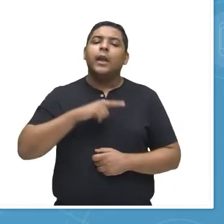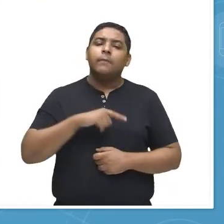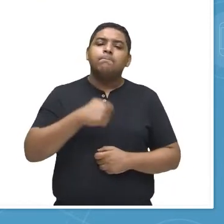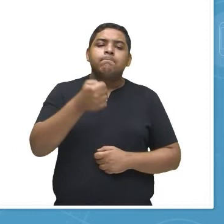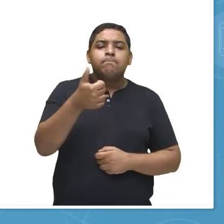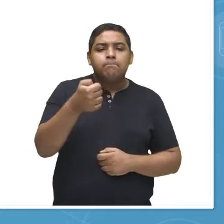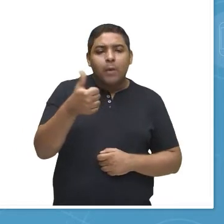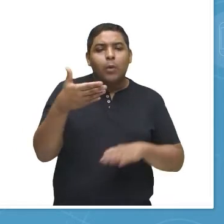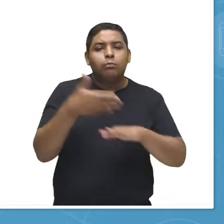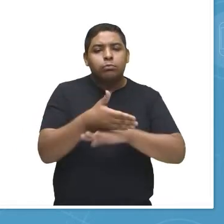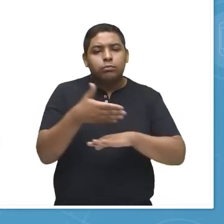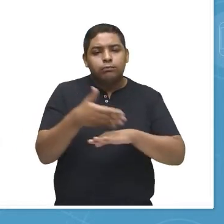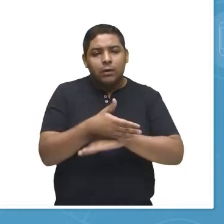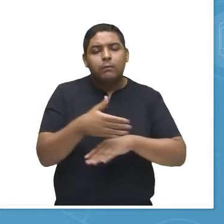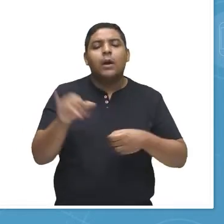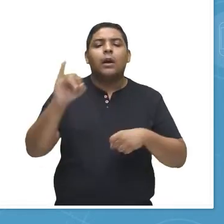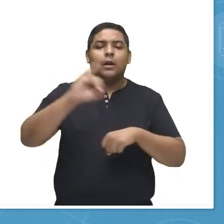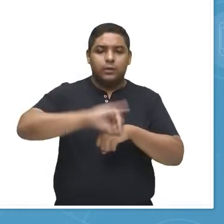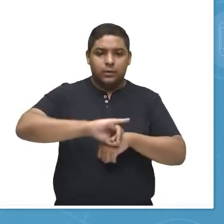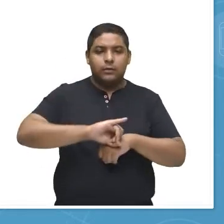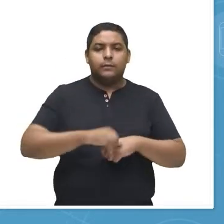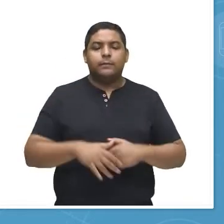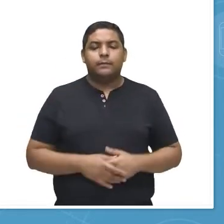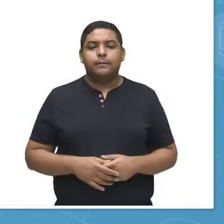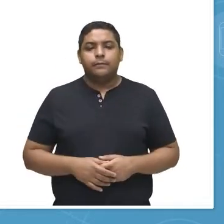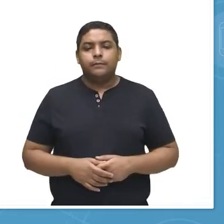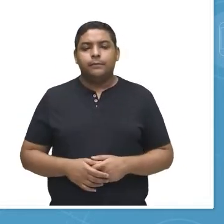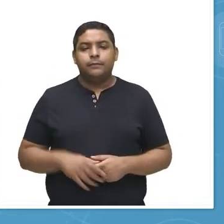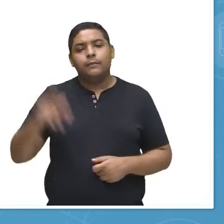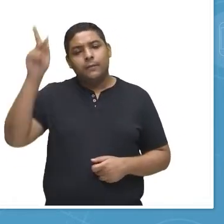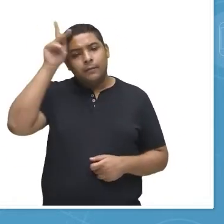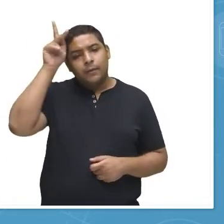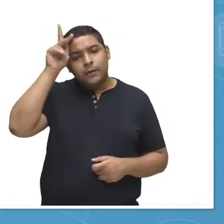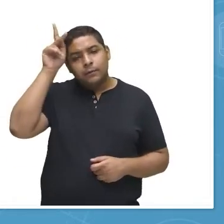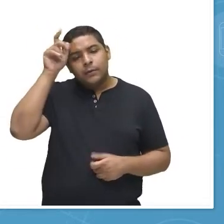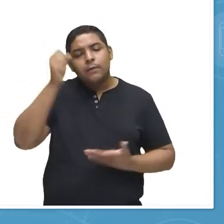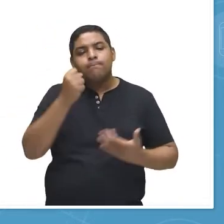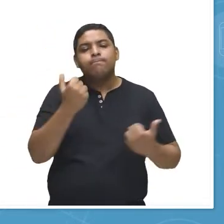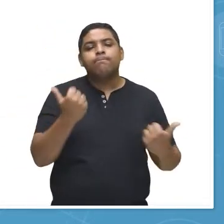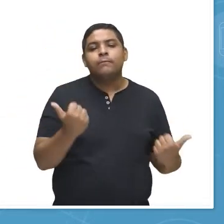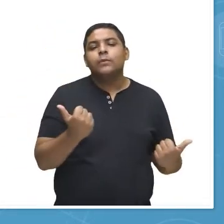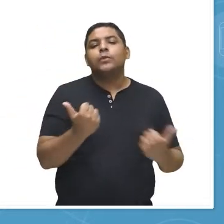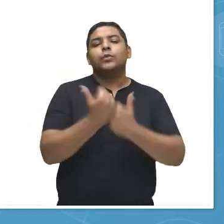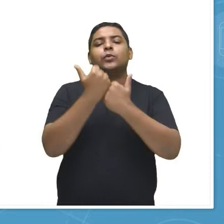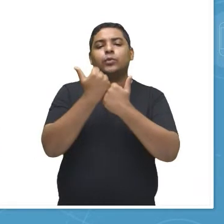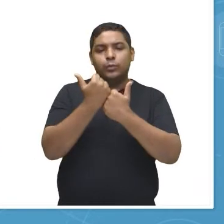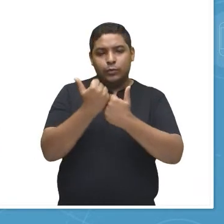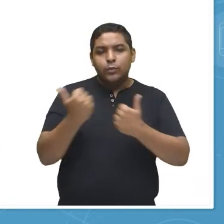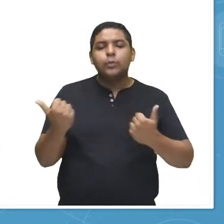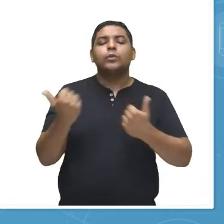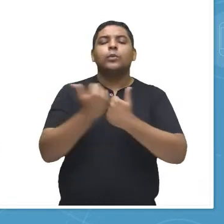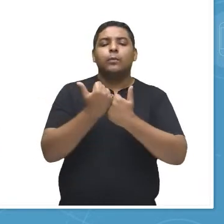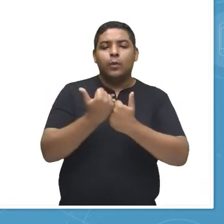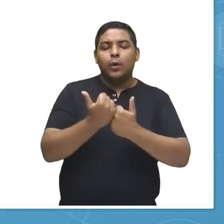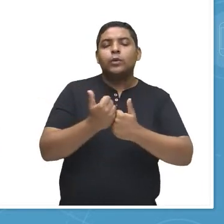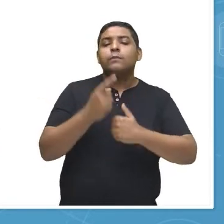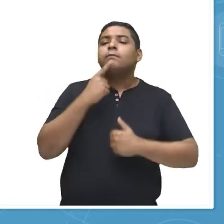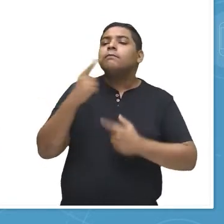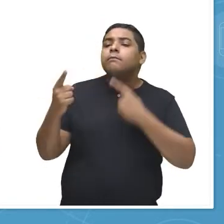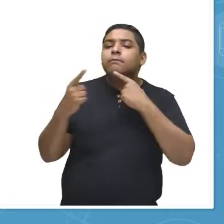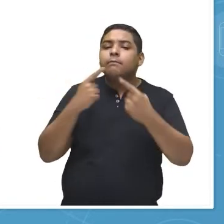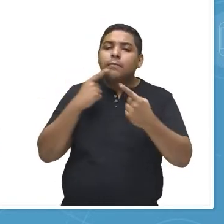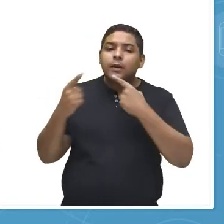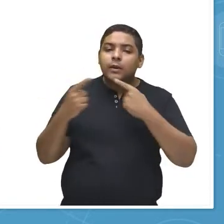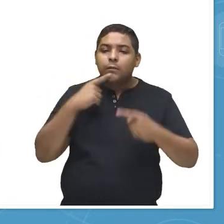em relação à capital, mas Parintins acaba sendo um suporte para os municípios do entorno da cidade, da ilha de